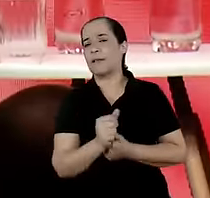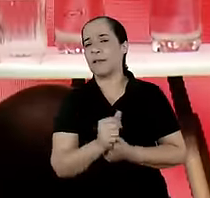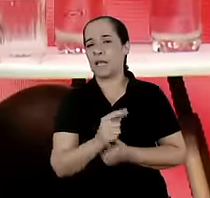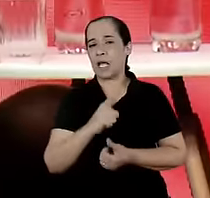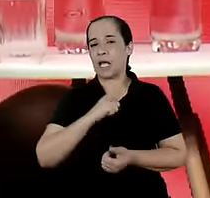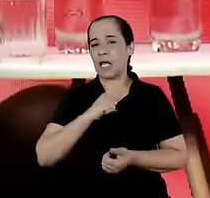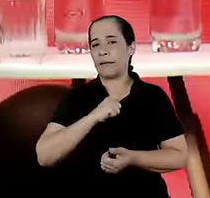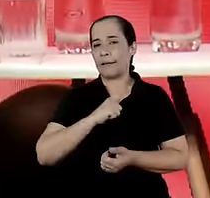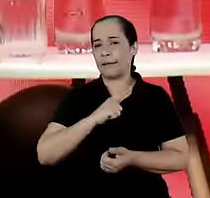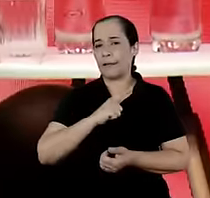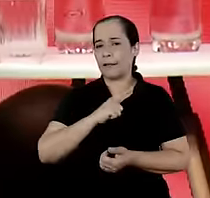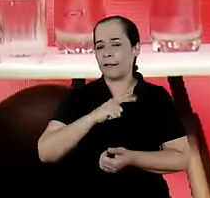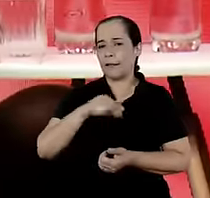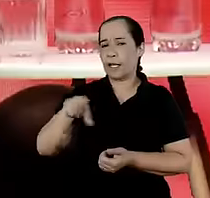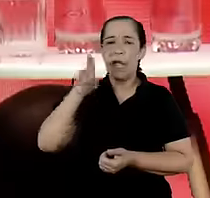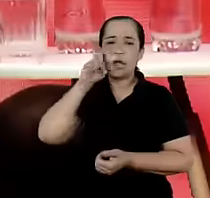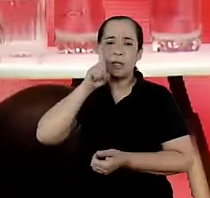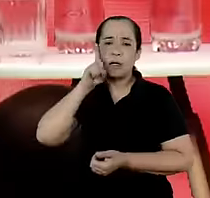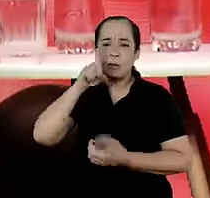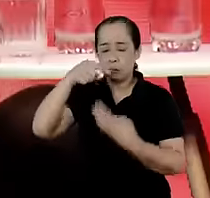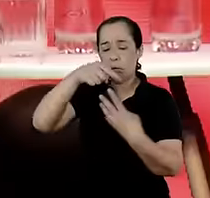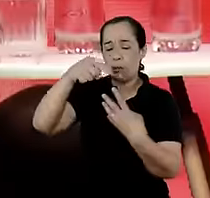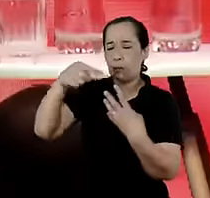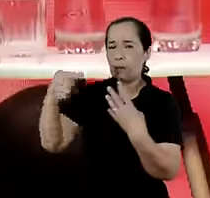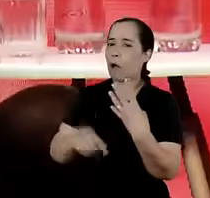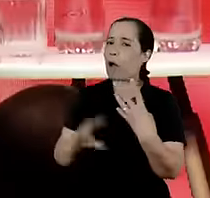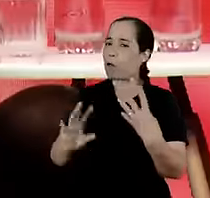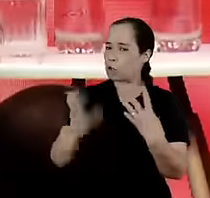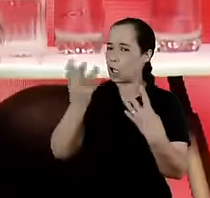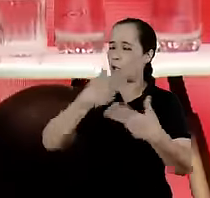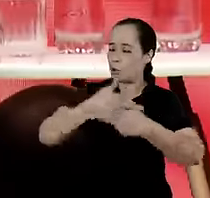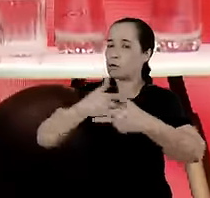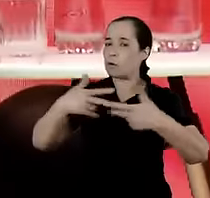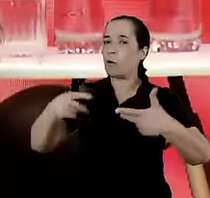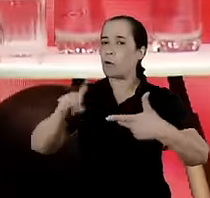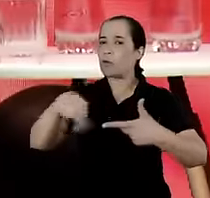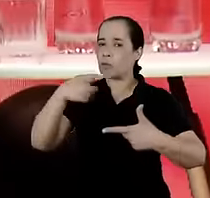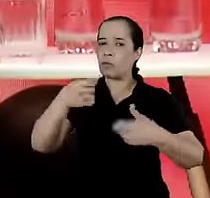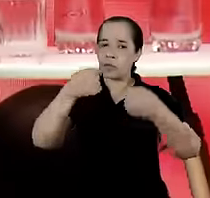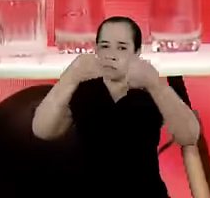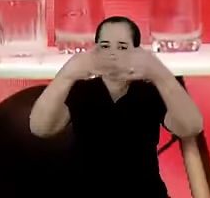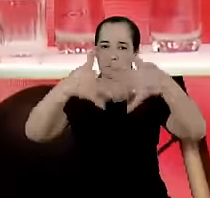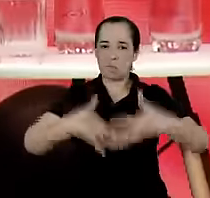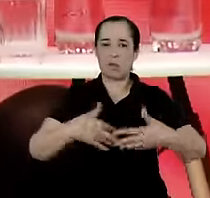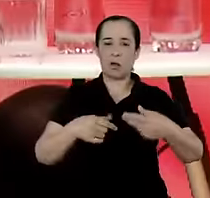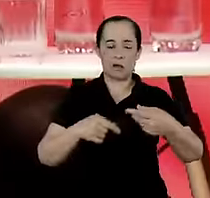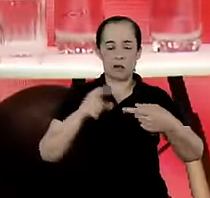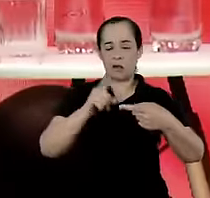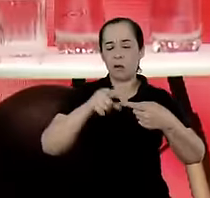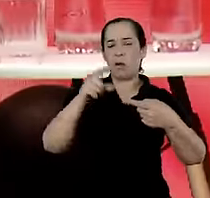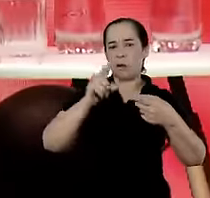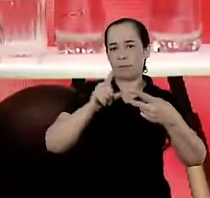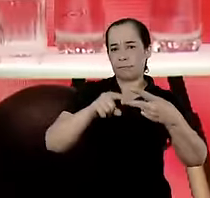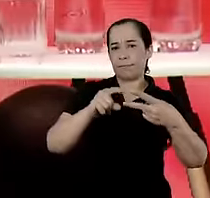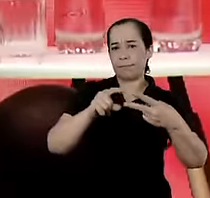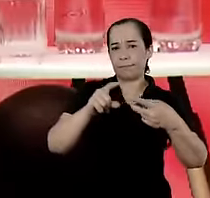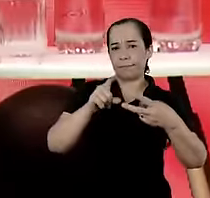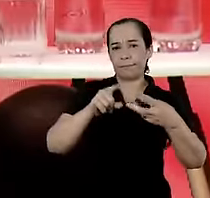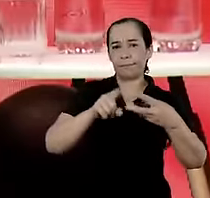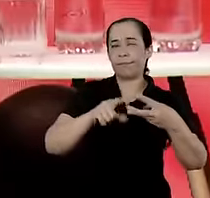americano alguns fenômenos americanos acontecendo a gente vai falar depois eu acho que é o near shoring Você tem